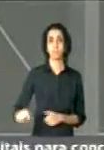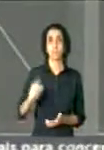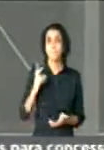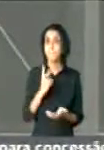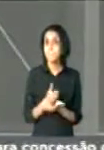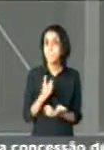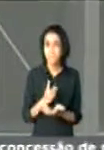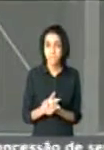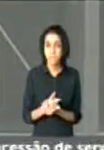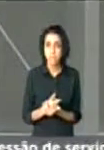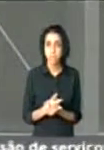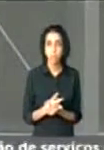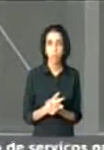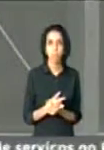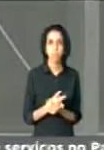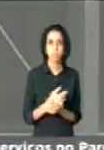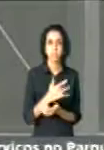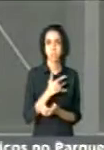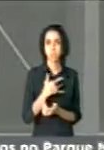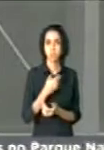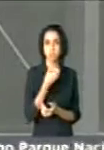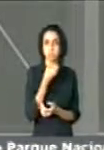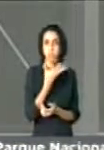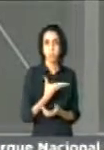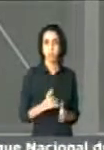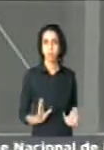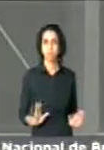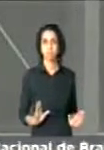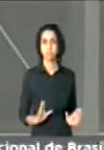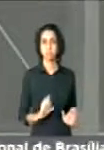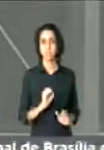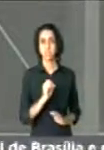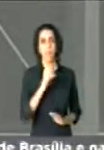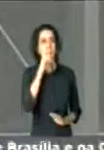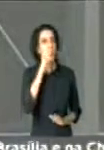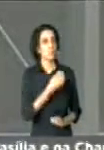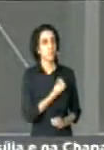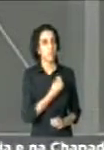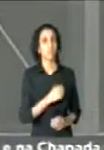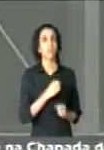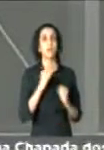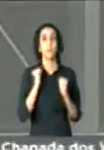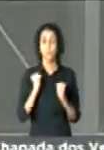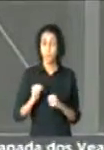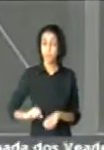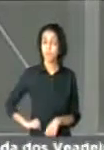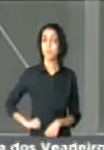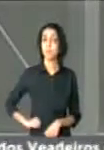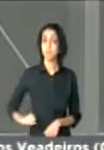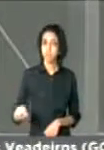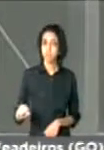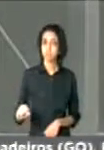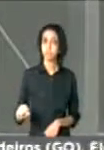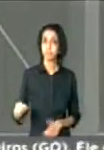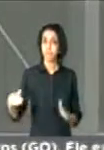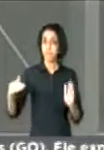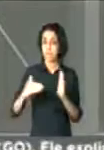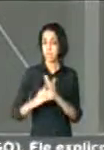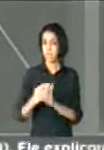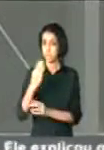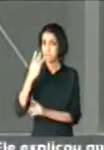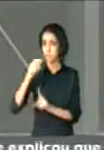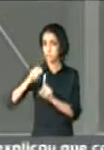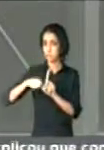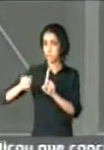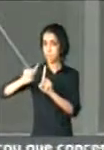saudável, mesmo que ela não corra risco de vida, ela pode abortar até